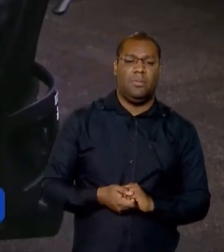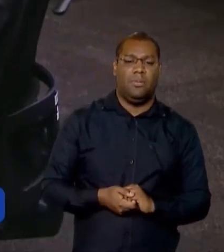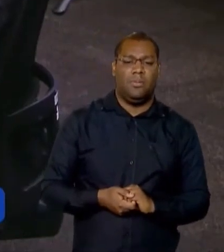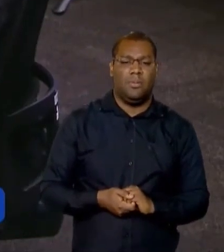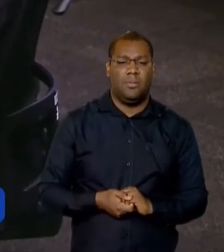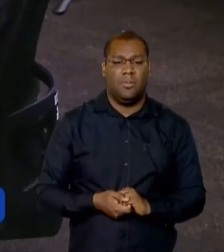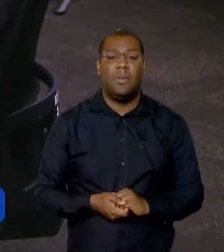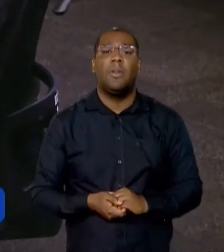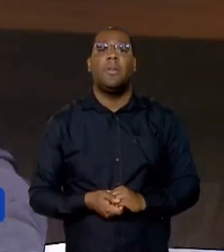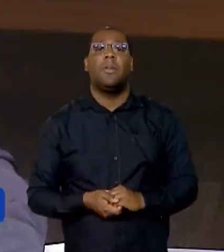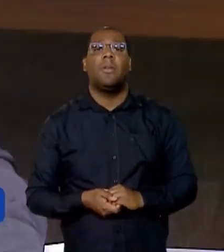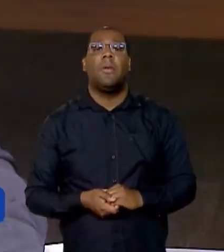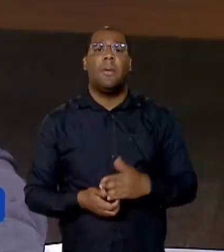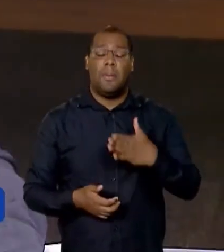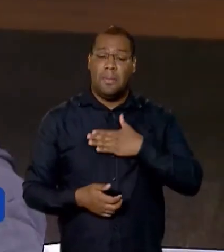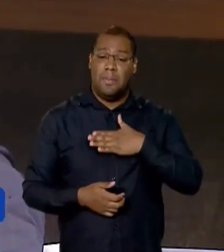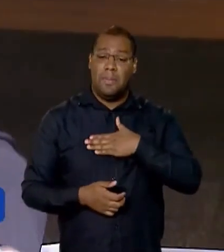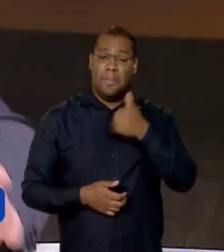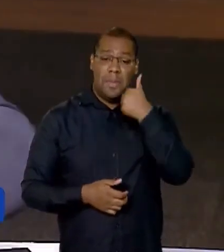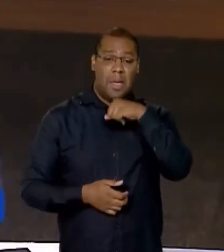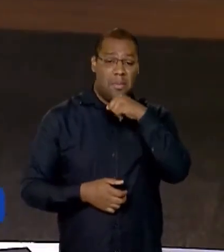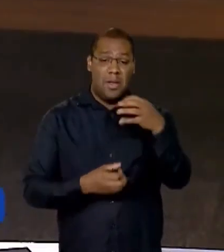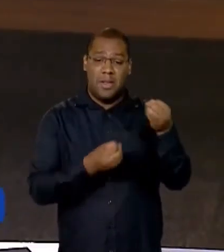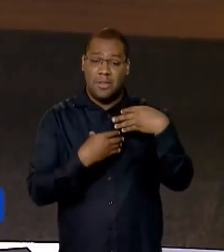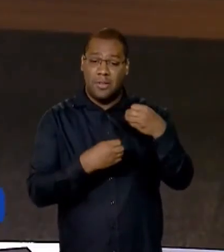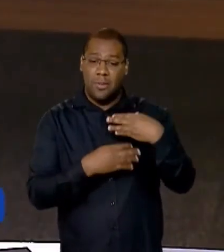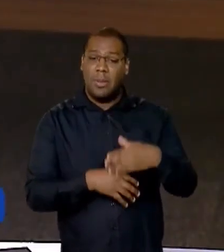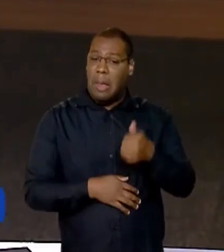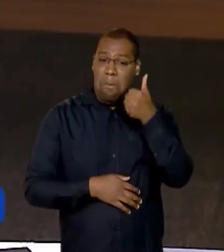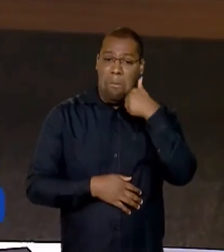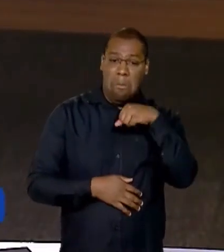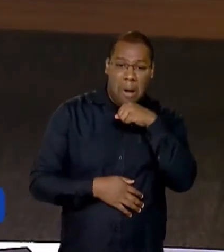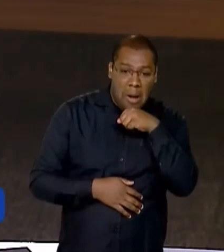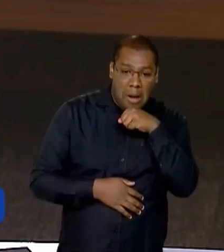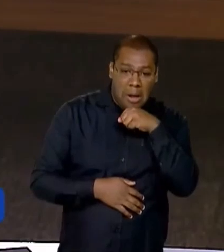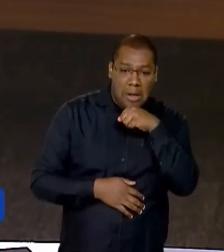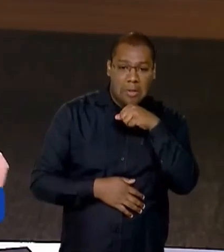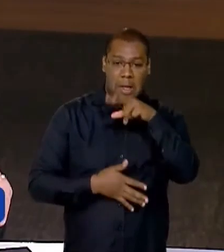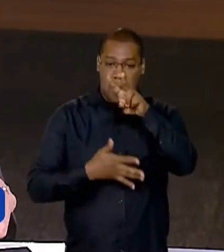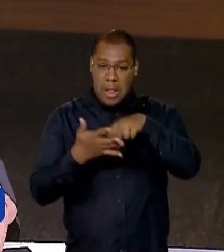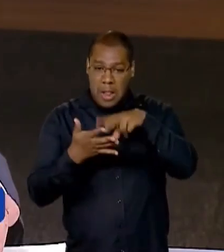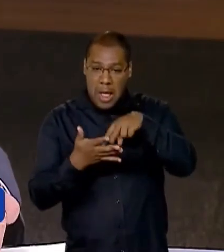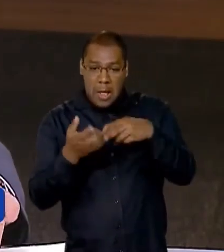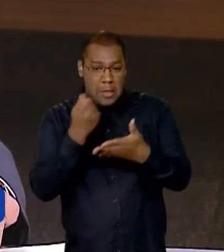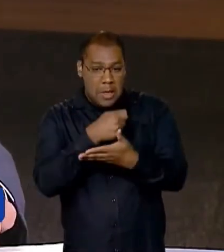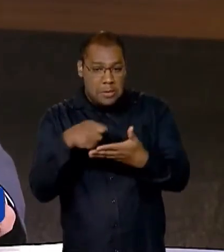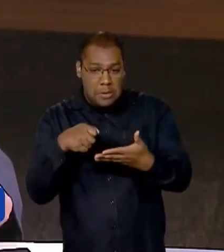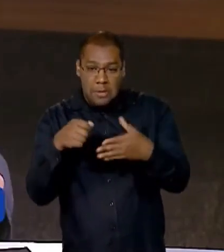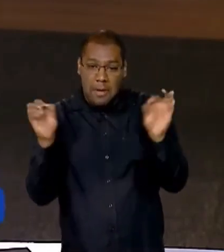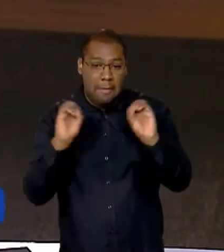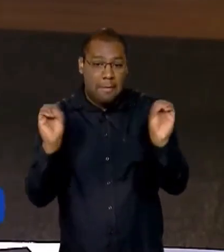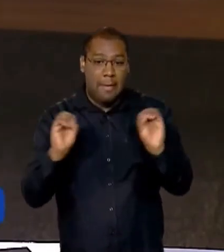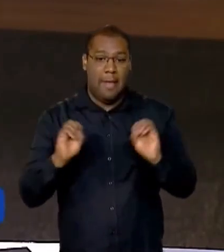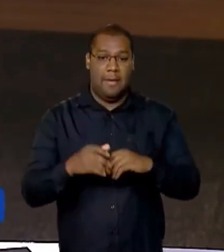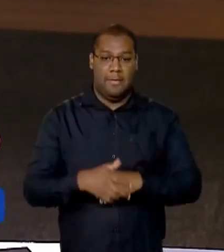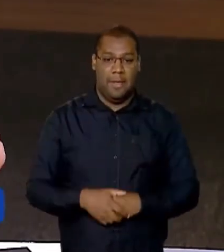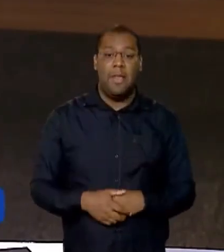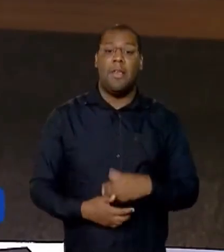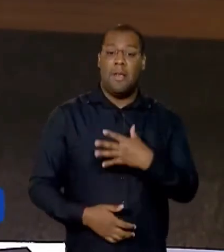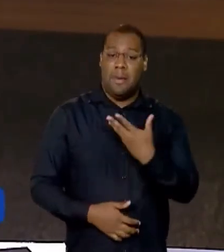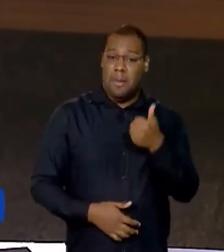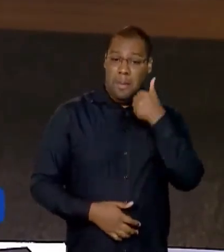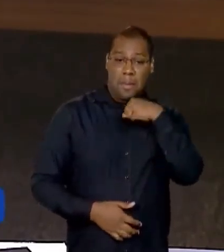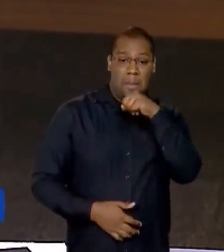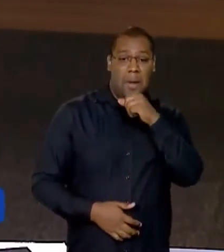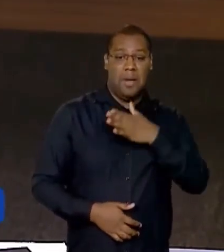eu aprendi que a minha mãe foi economista minha mãe era analfabeta ela tinha oito filhos que trabalhava e a gente chegava no final